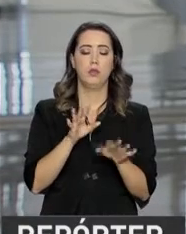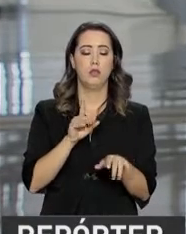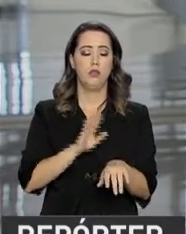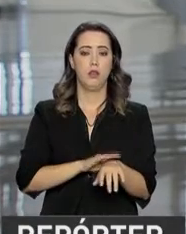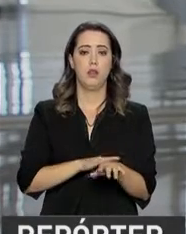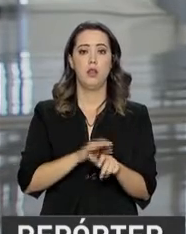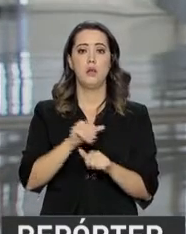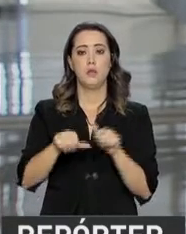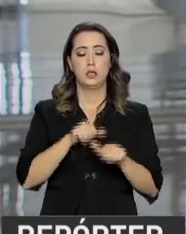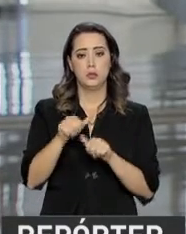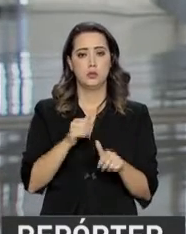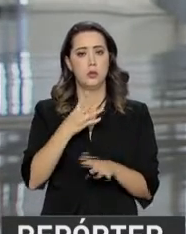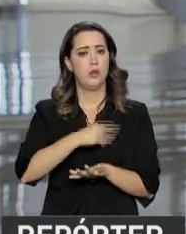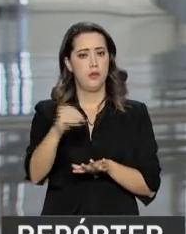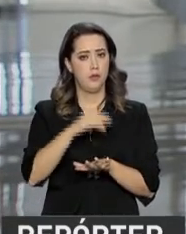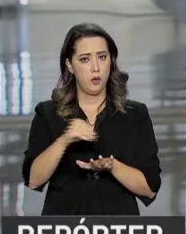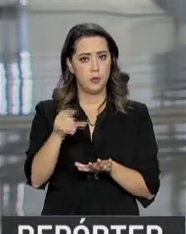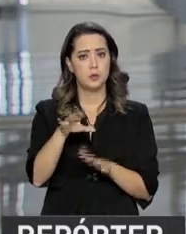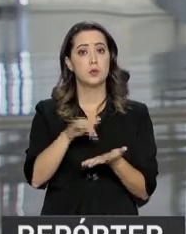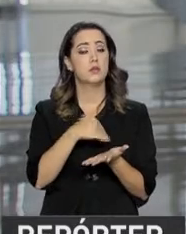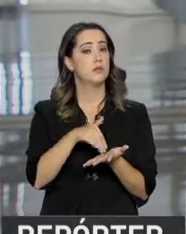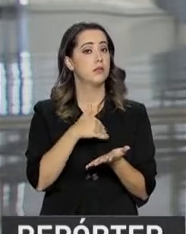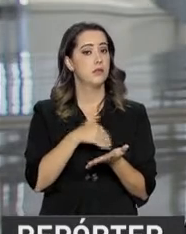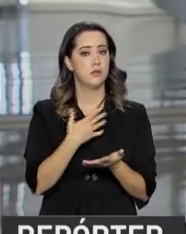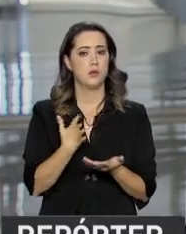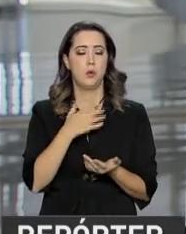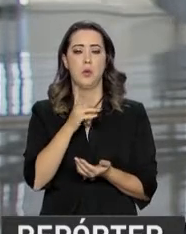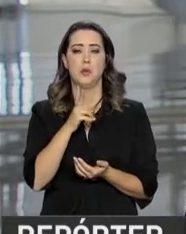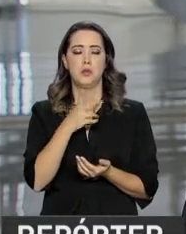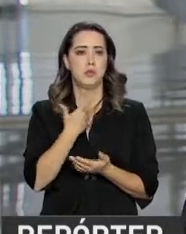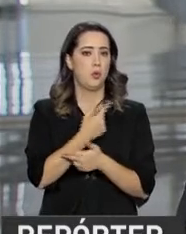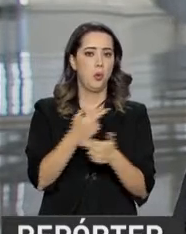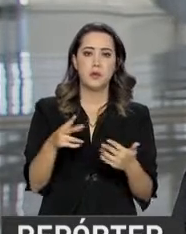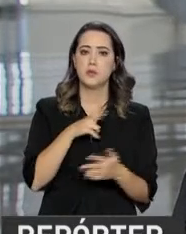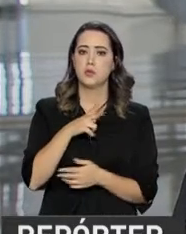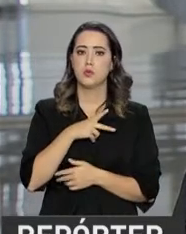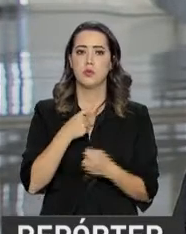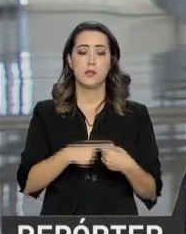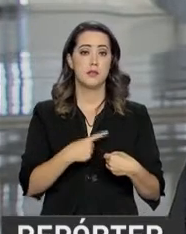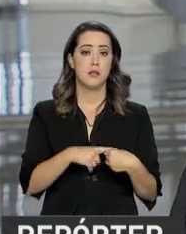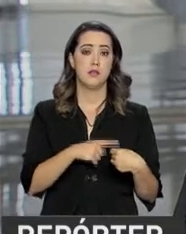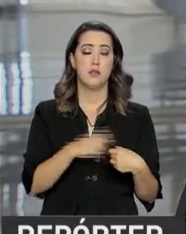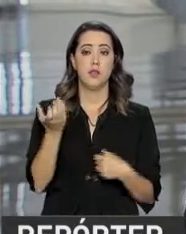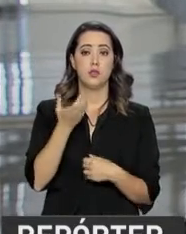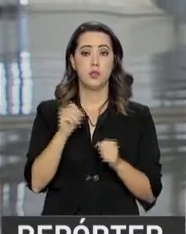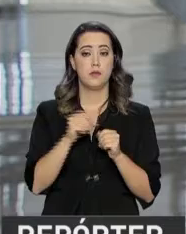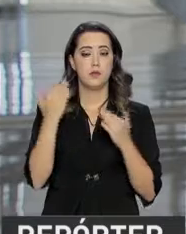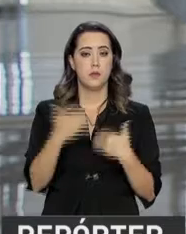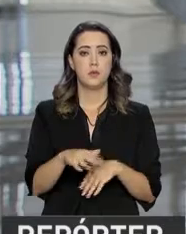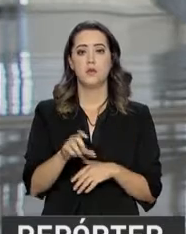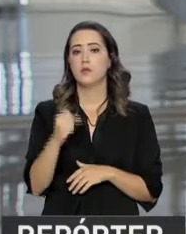alteração nas informações prestadas no ato da inscrição como nos dados pessoais município de realização da prova